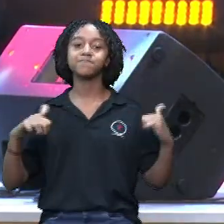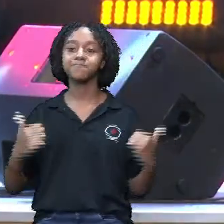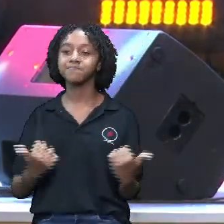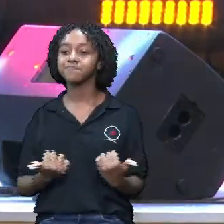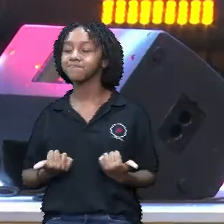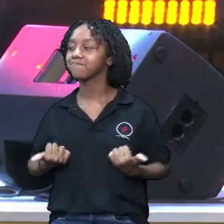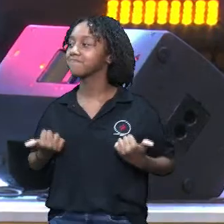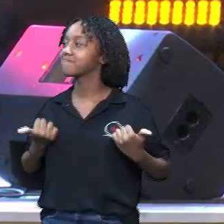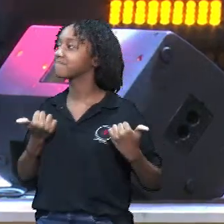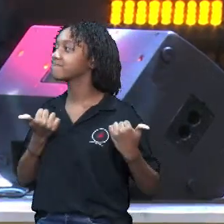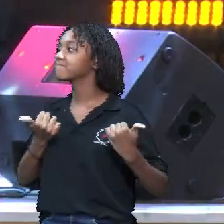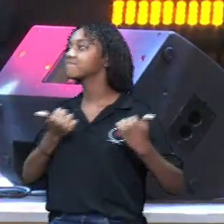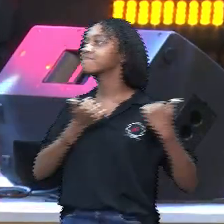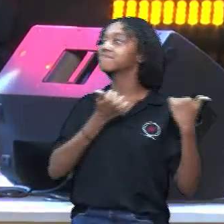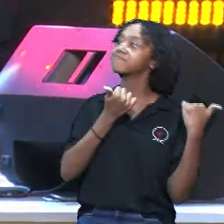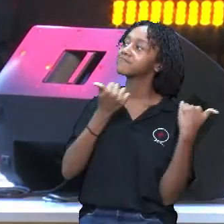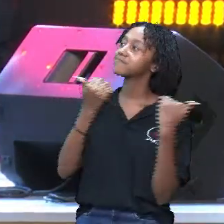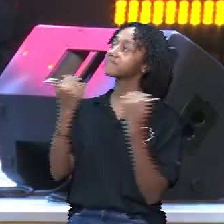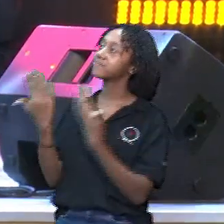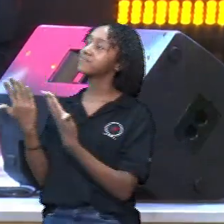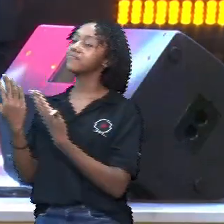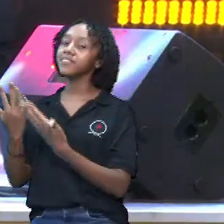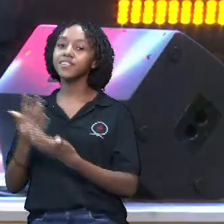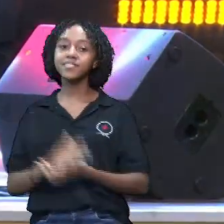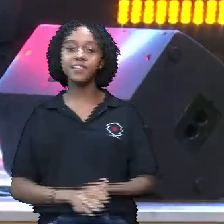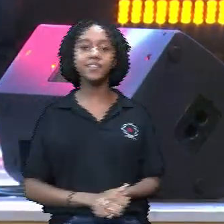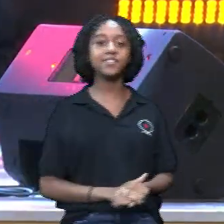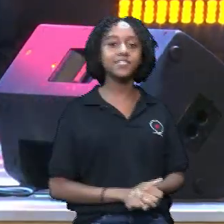são todas as.